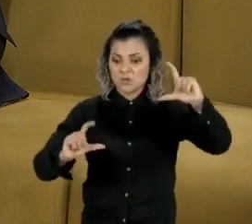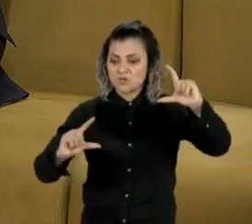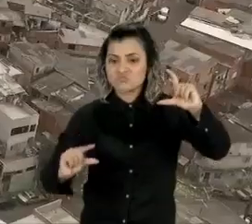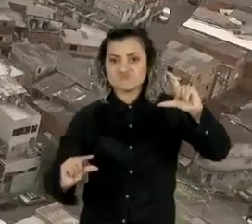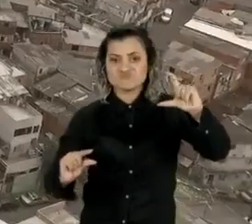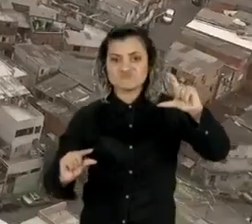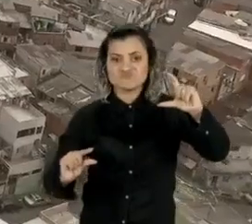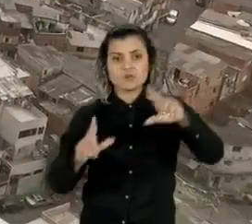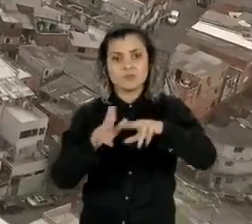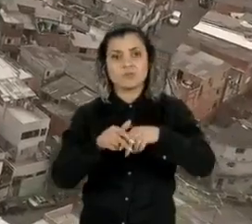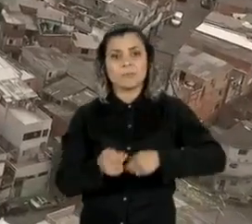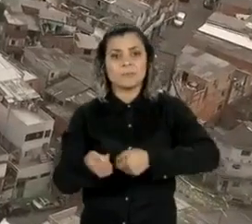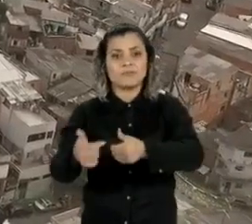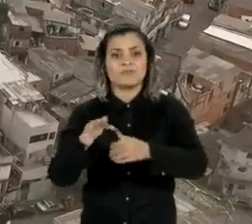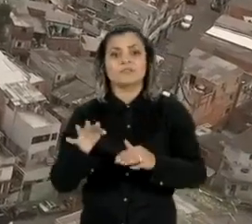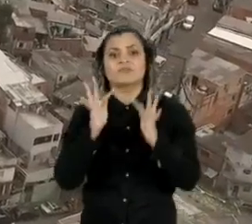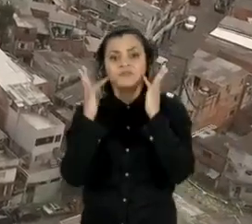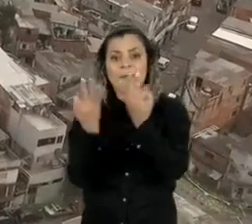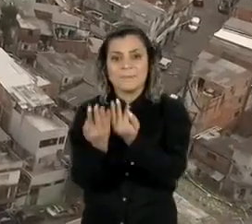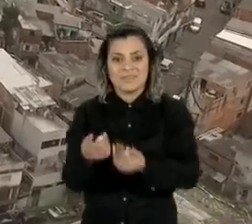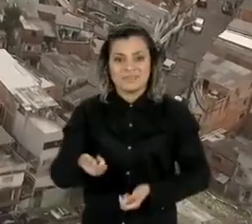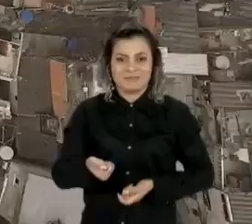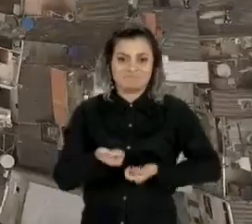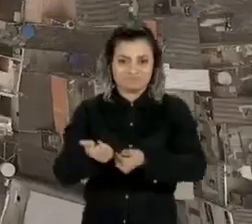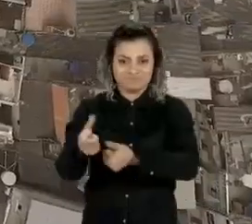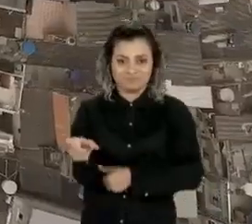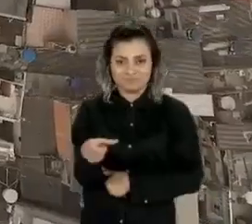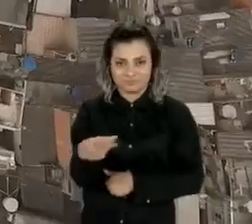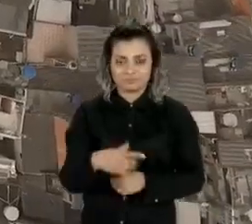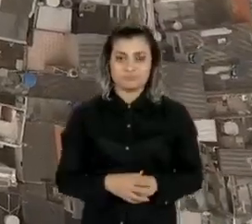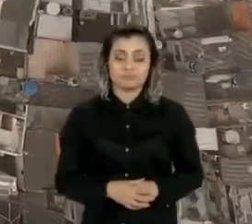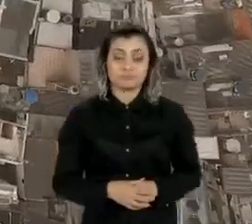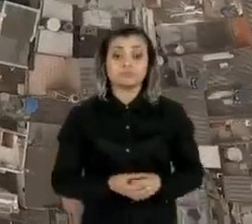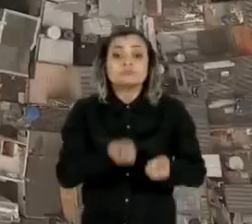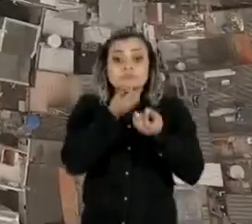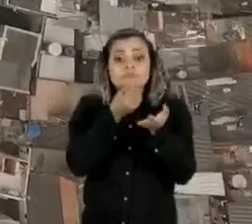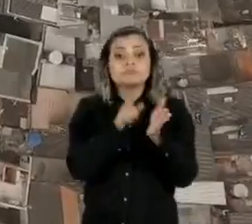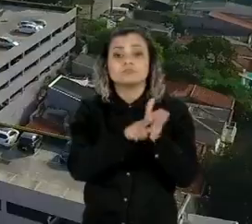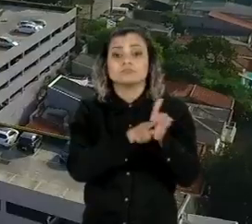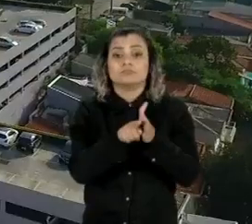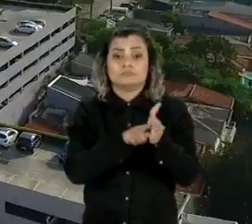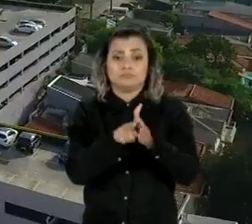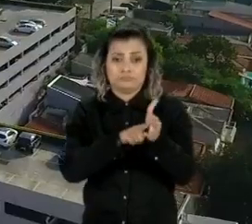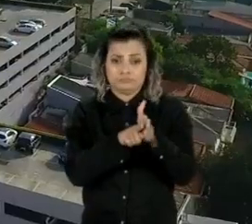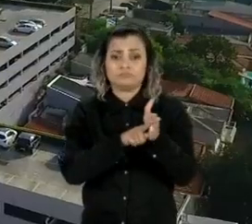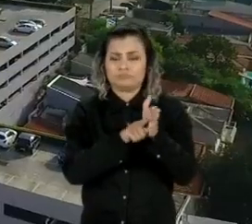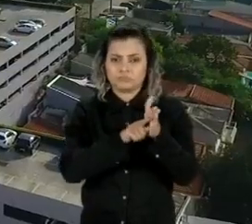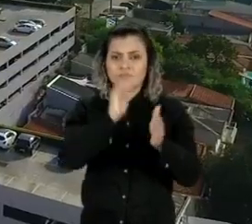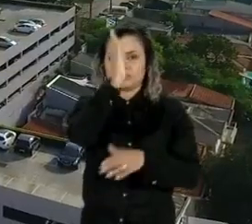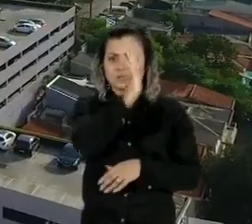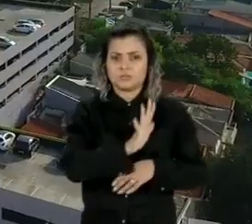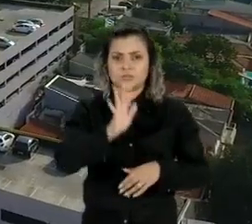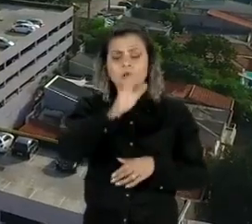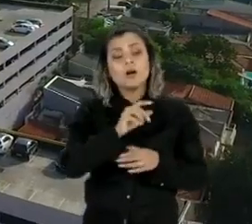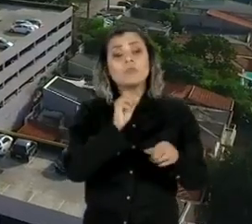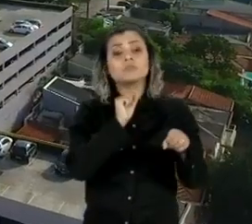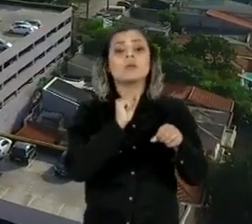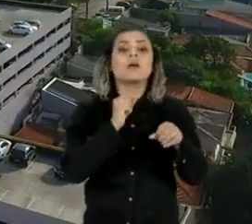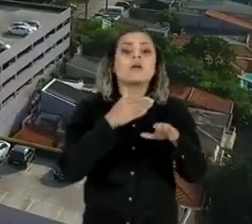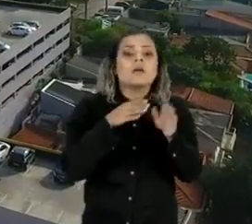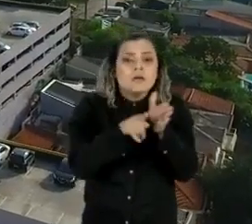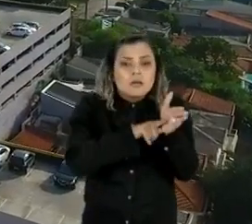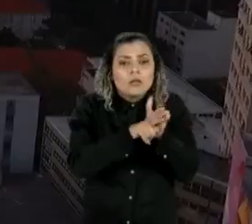Família. O índice que calcula a desigualdade se baseia em dados da PNAD Contínua, a Pesquisa Nacional por Amostra de Domicílio